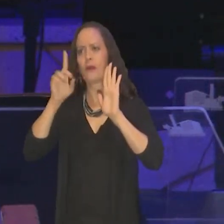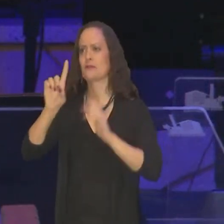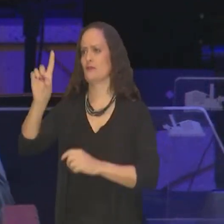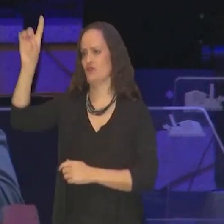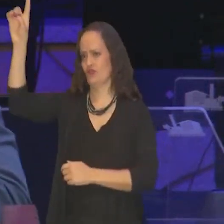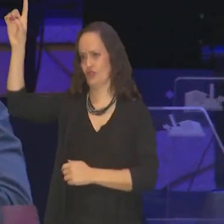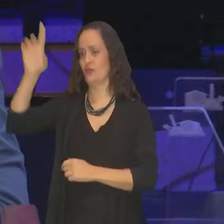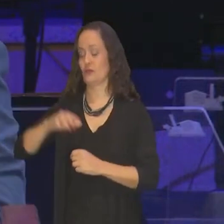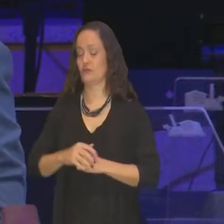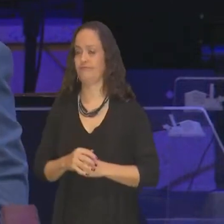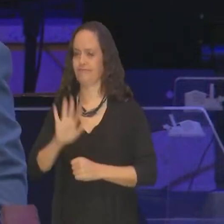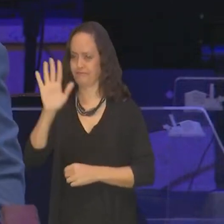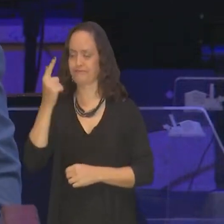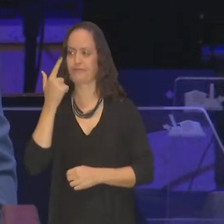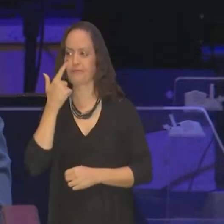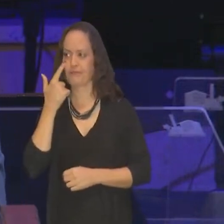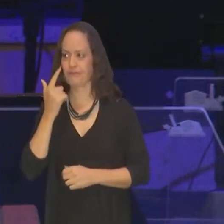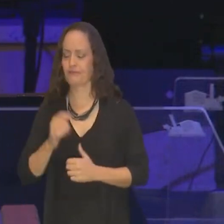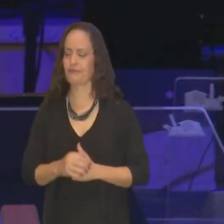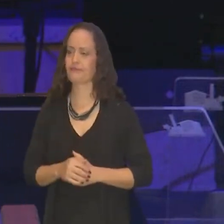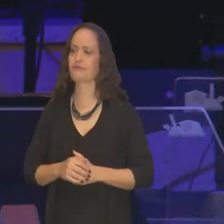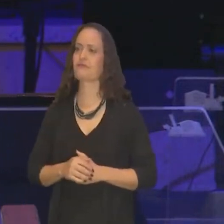Para que o irmão tenha uma ideia,